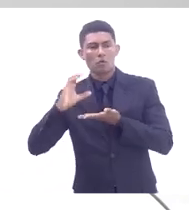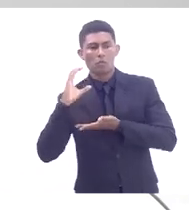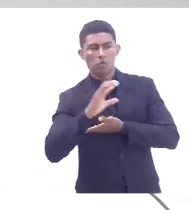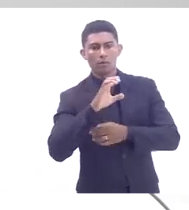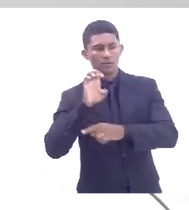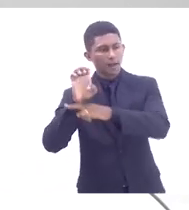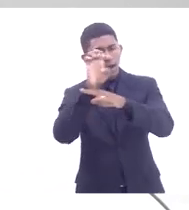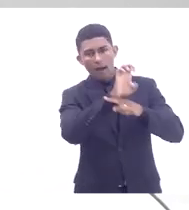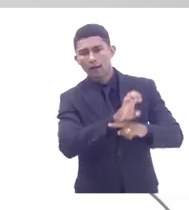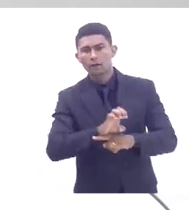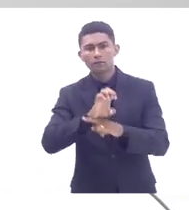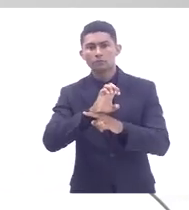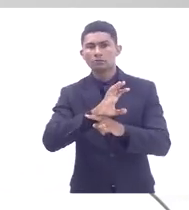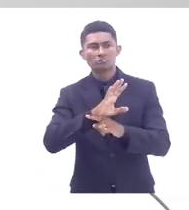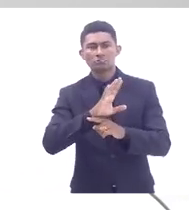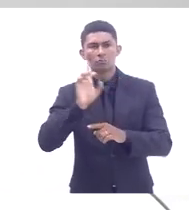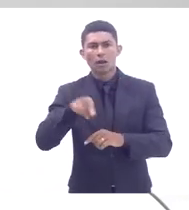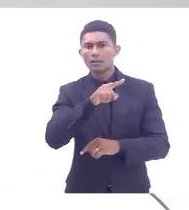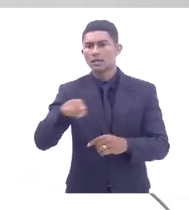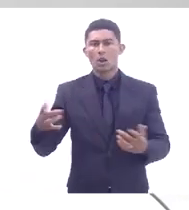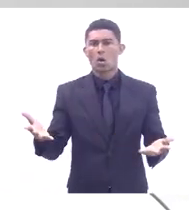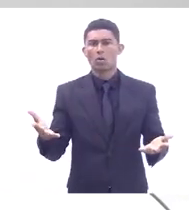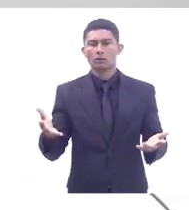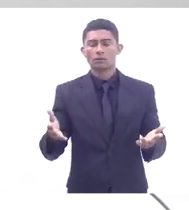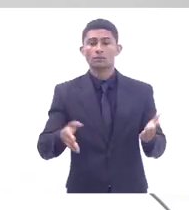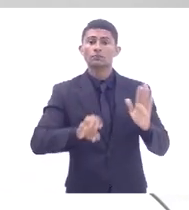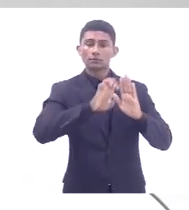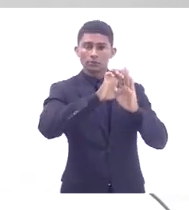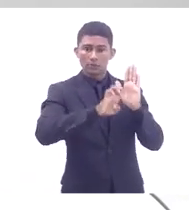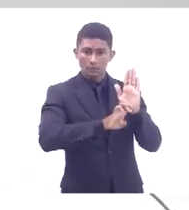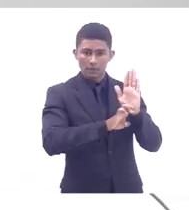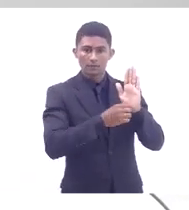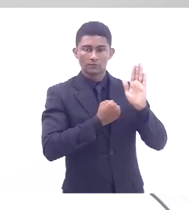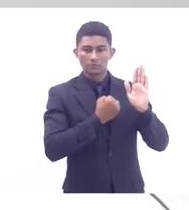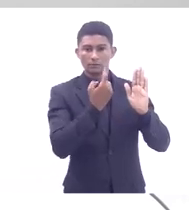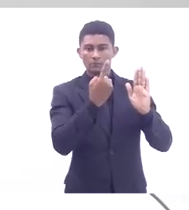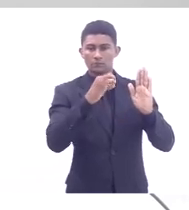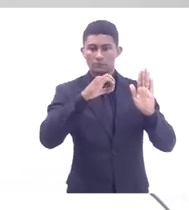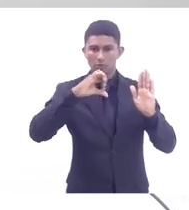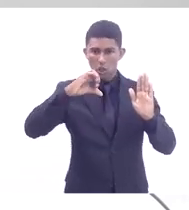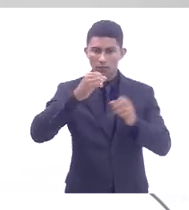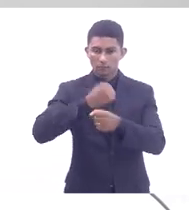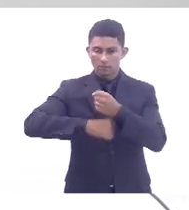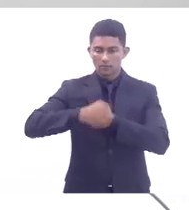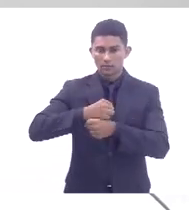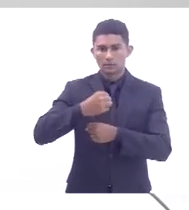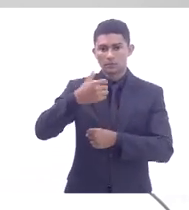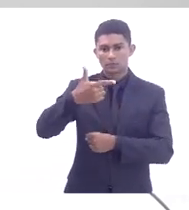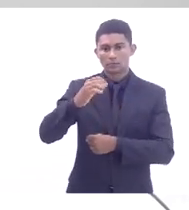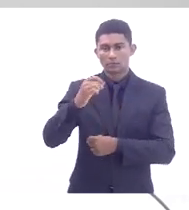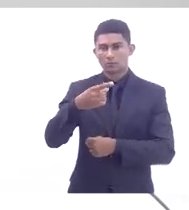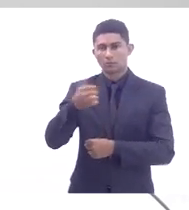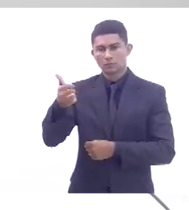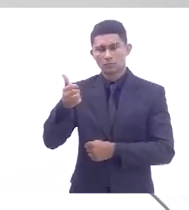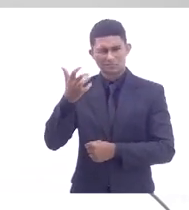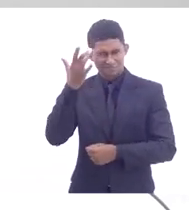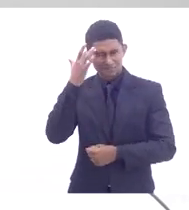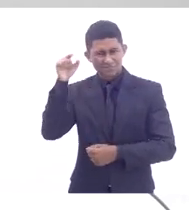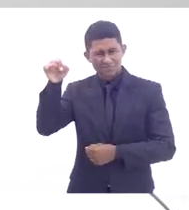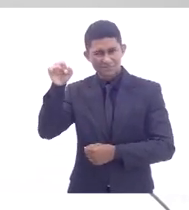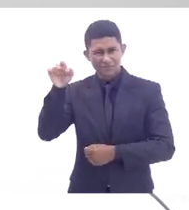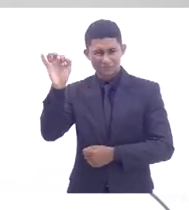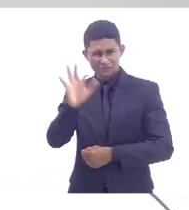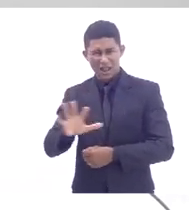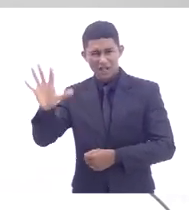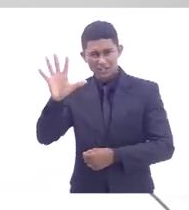então doravante desde ainda na coleção de 109 do bebê a sua passado não há que se falar em compensação